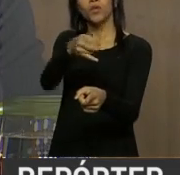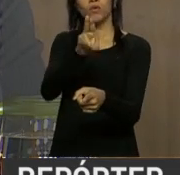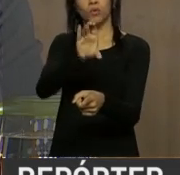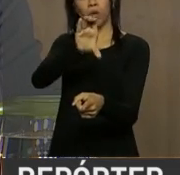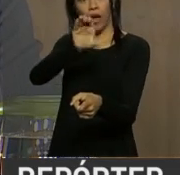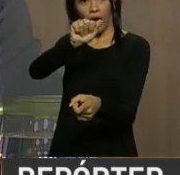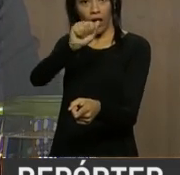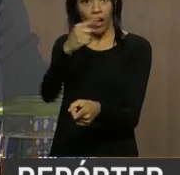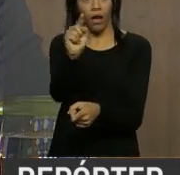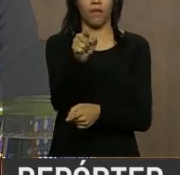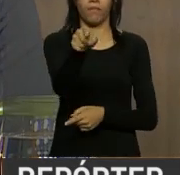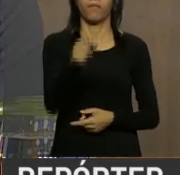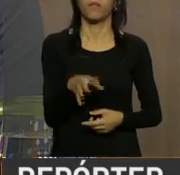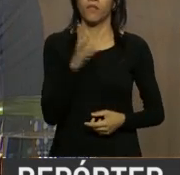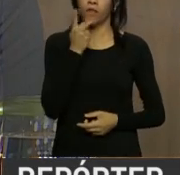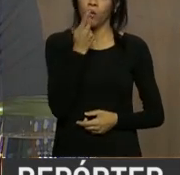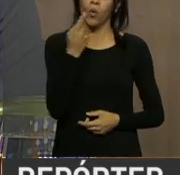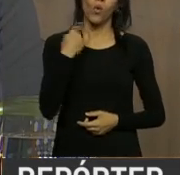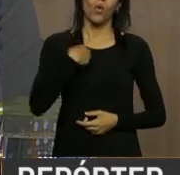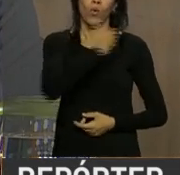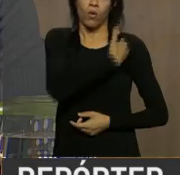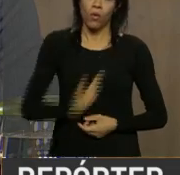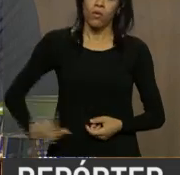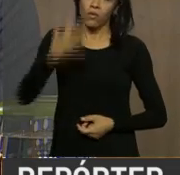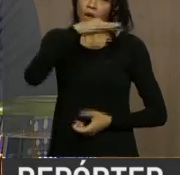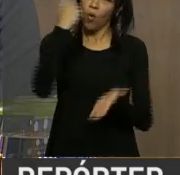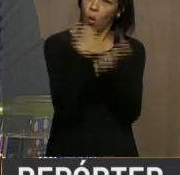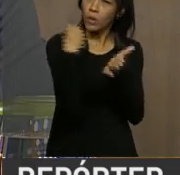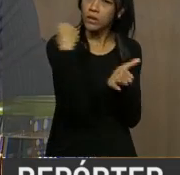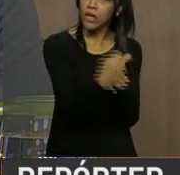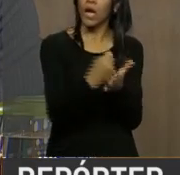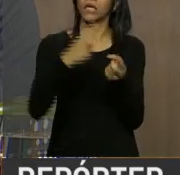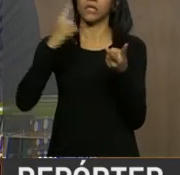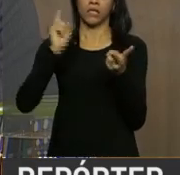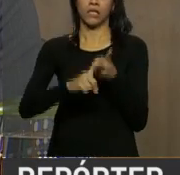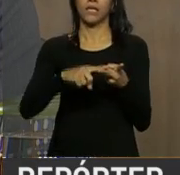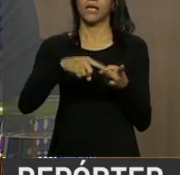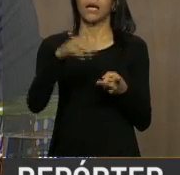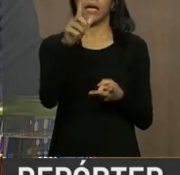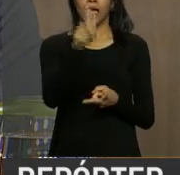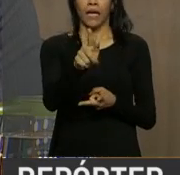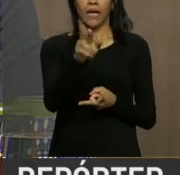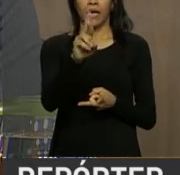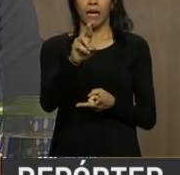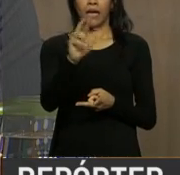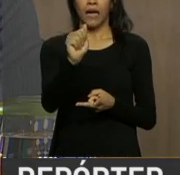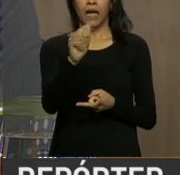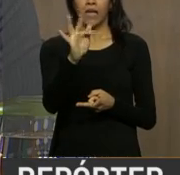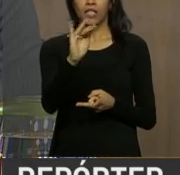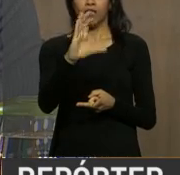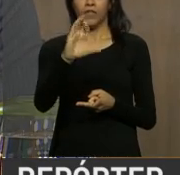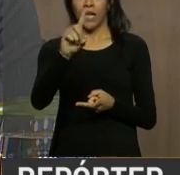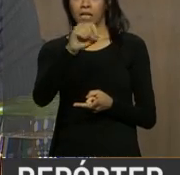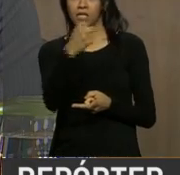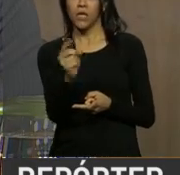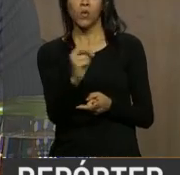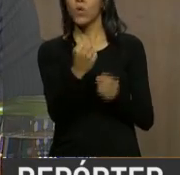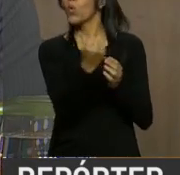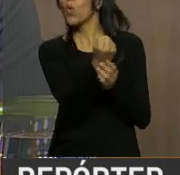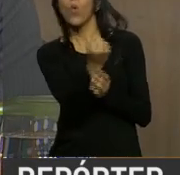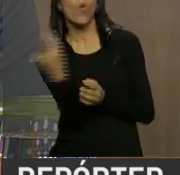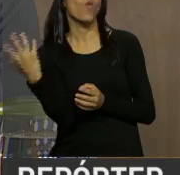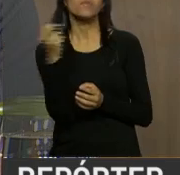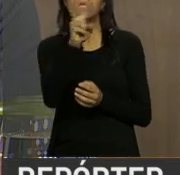governo federal contrata e dá gratificação de 51 formas diferentes, o que,